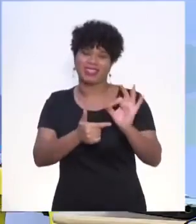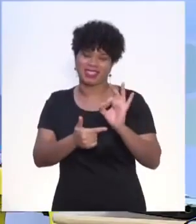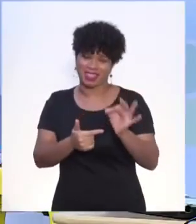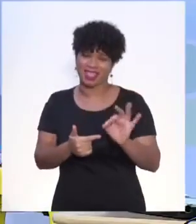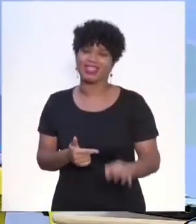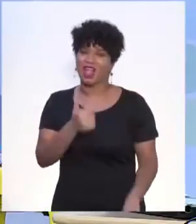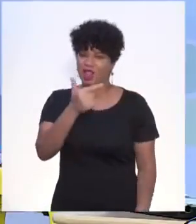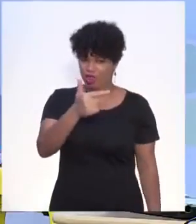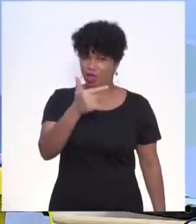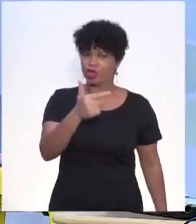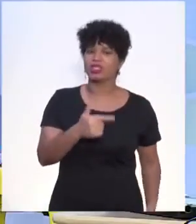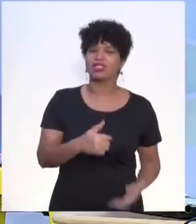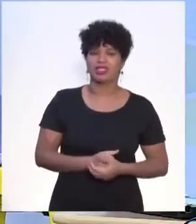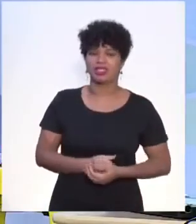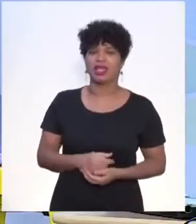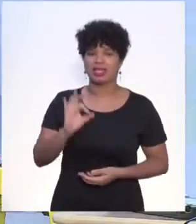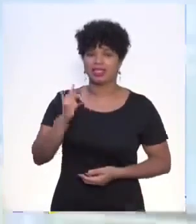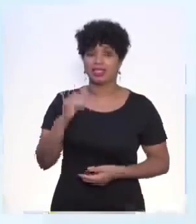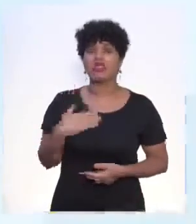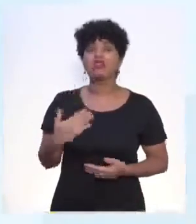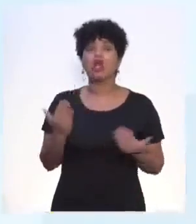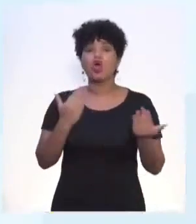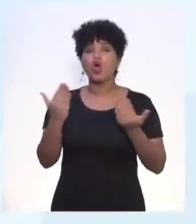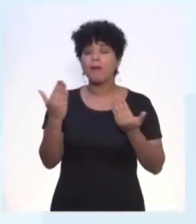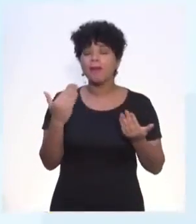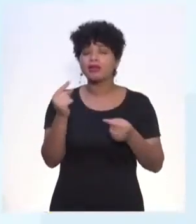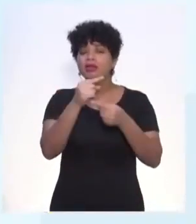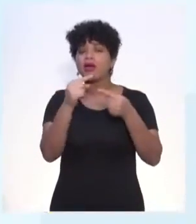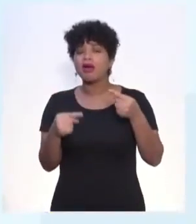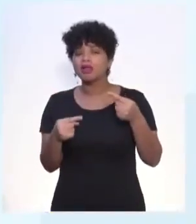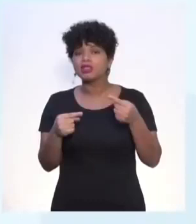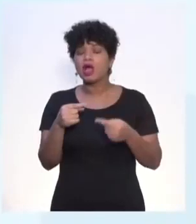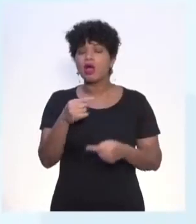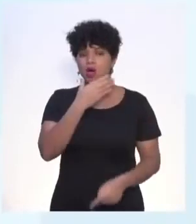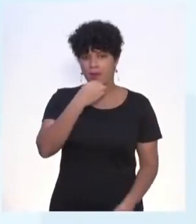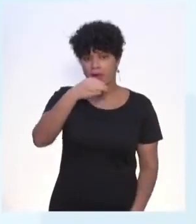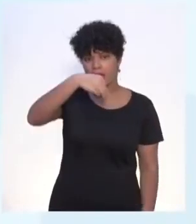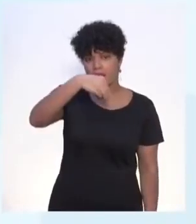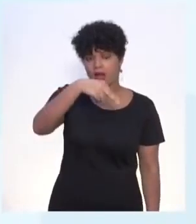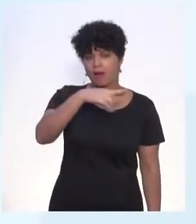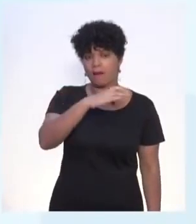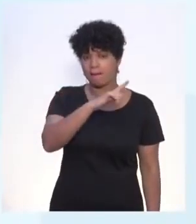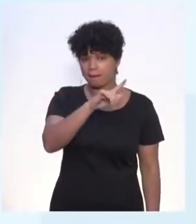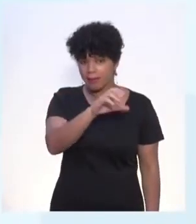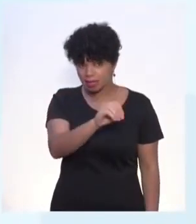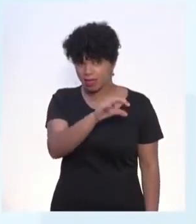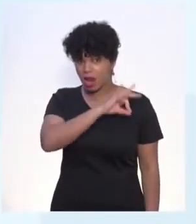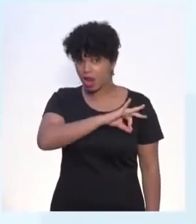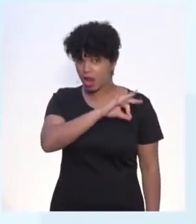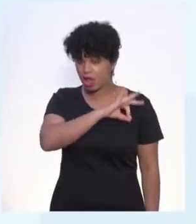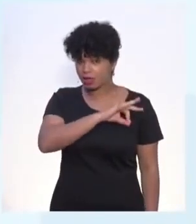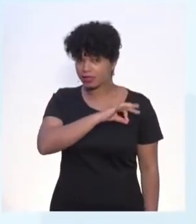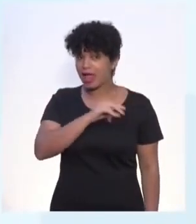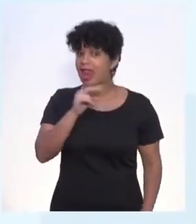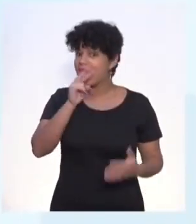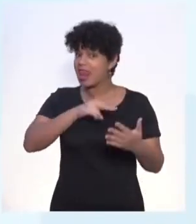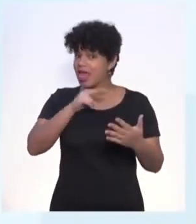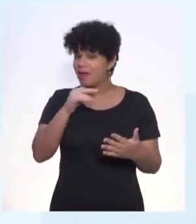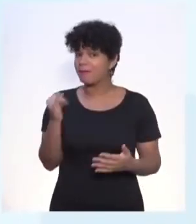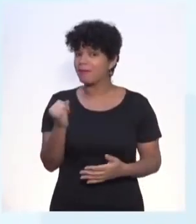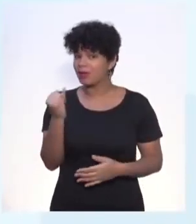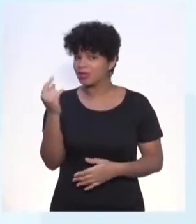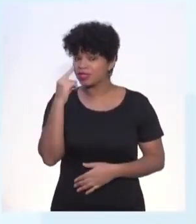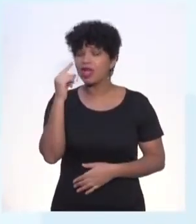Vamos estabelecer a razão entre o salário do Marcelo, a leitura não é o salário do Jefferson para o Marcelo, tá? Marcelo